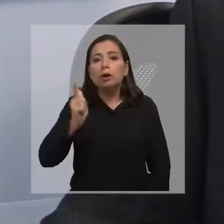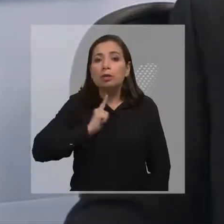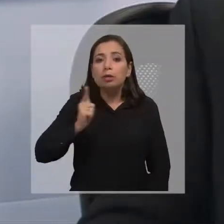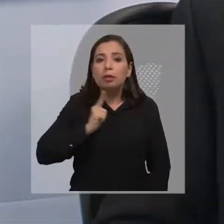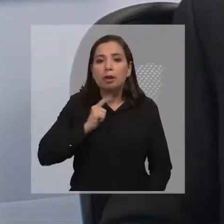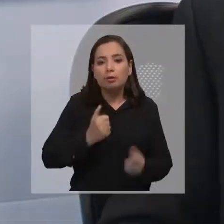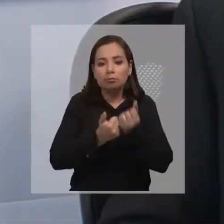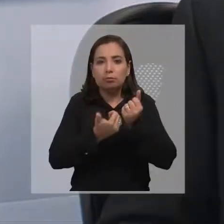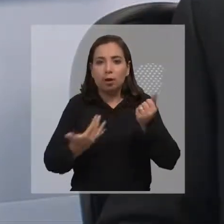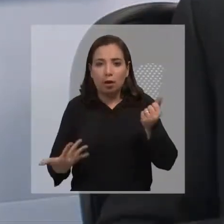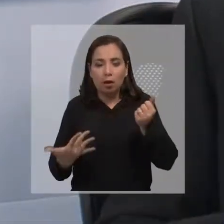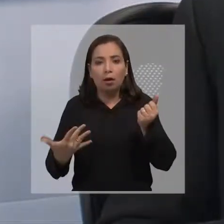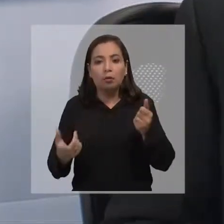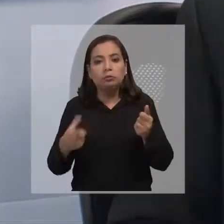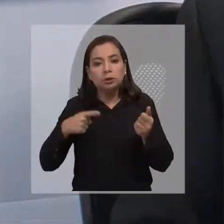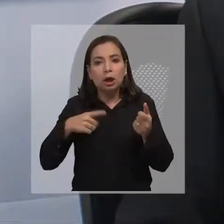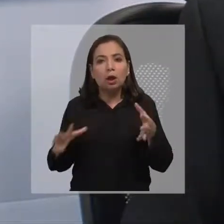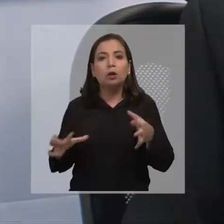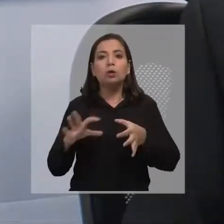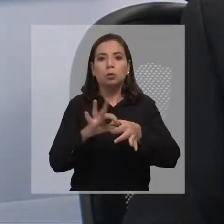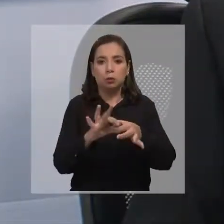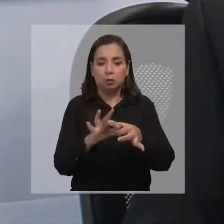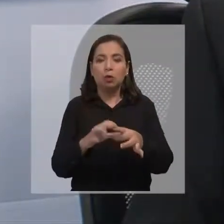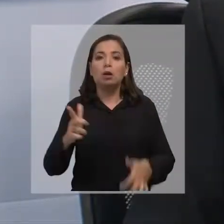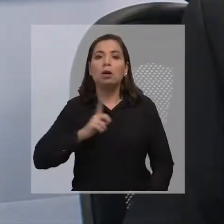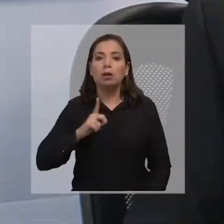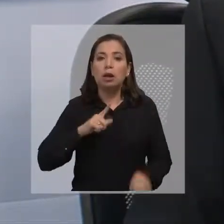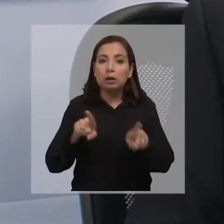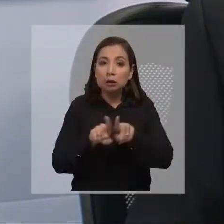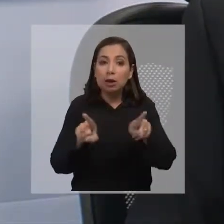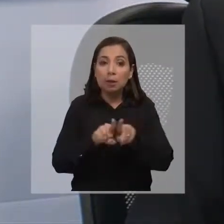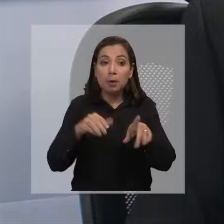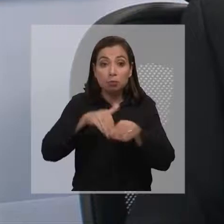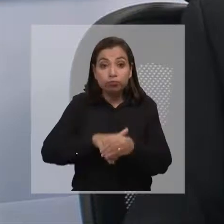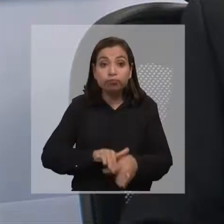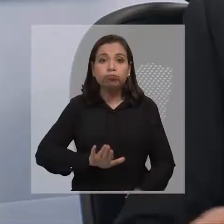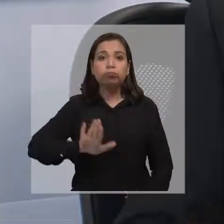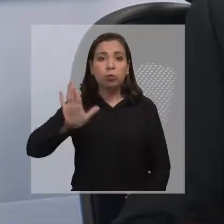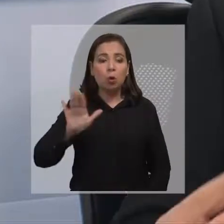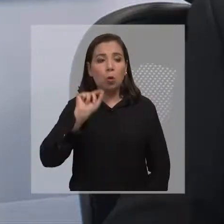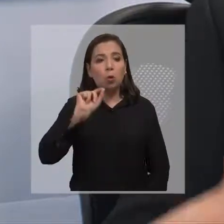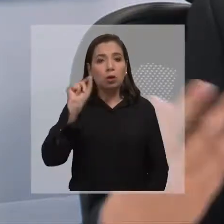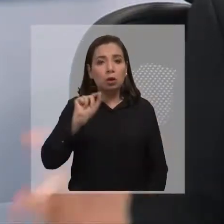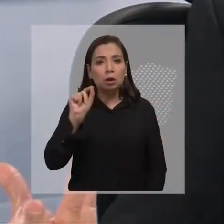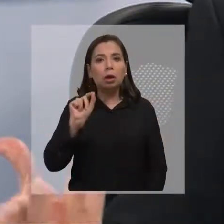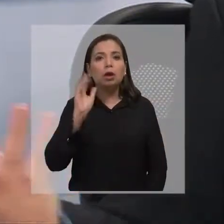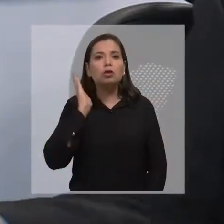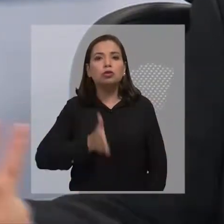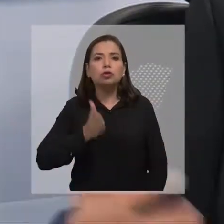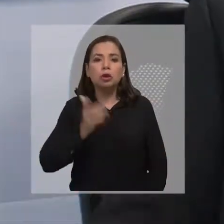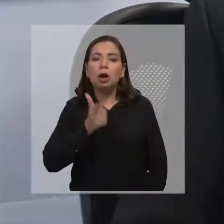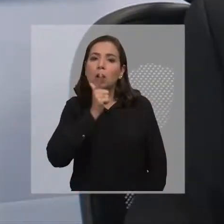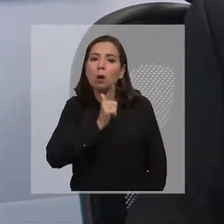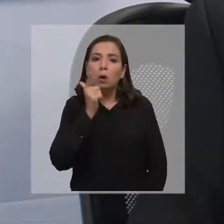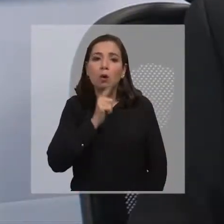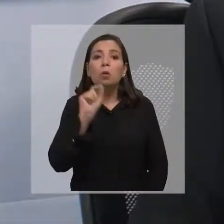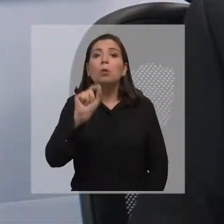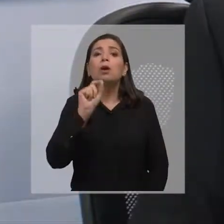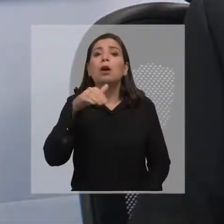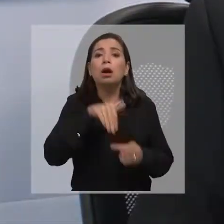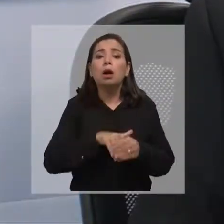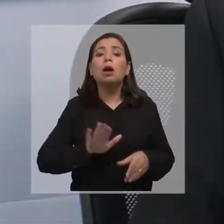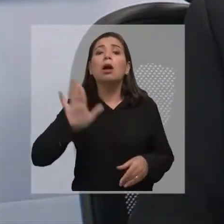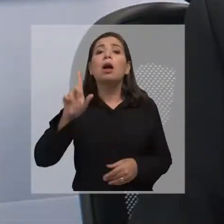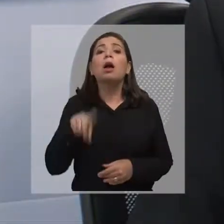sua base aliada e fazer frente a uma candidatura que já há um bom tempo já ganhou terreno, que é a